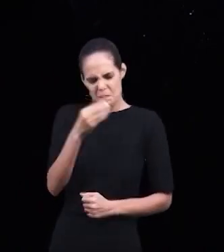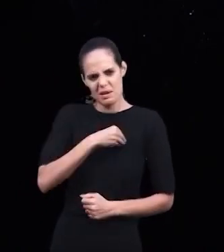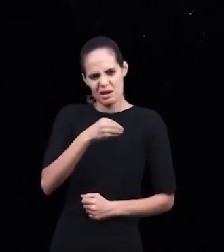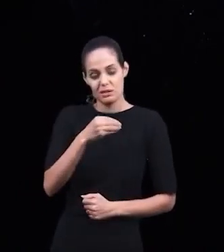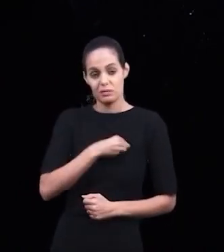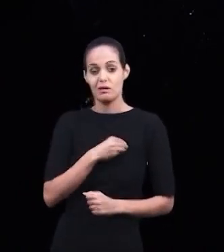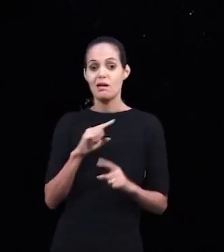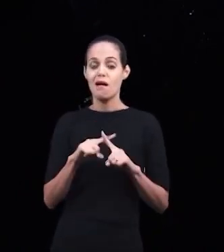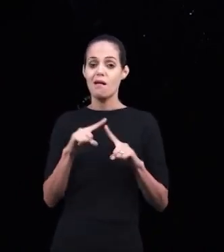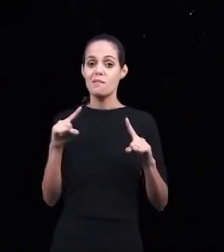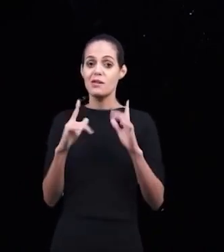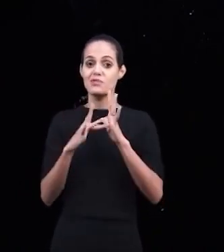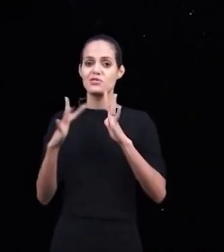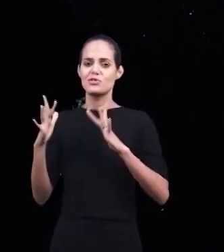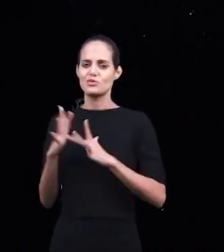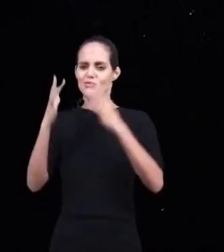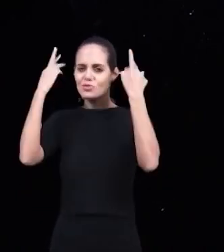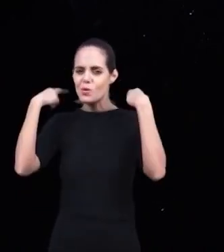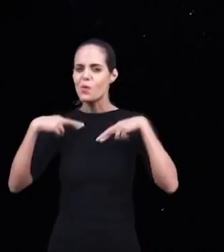Jesus,